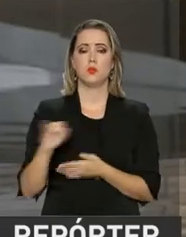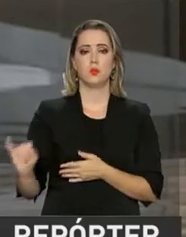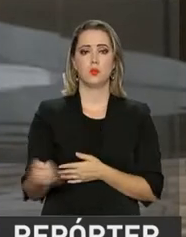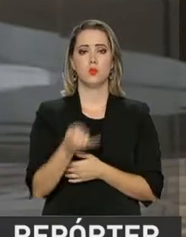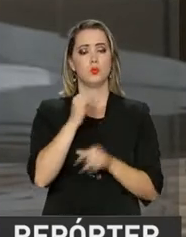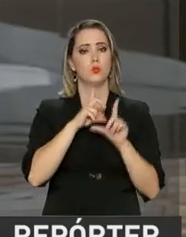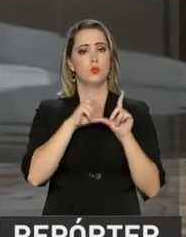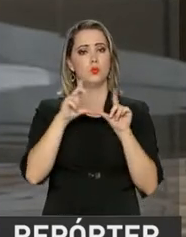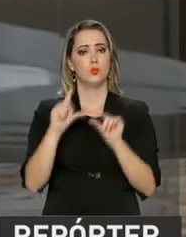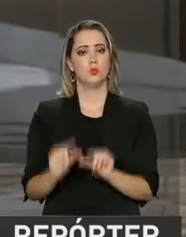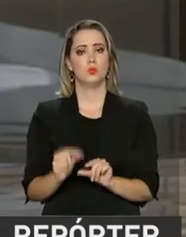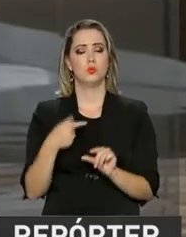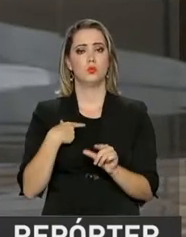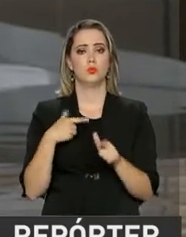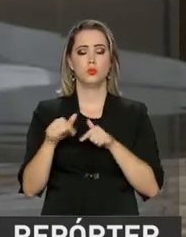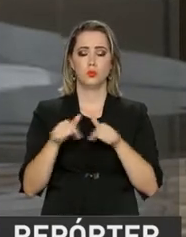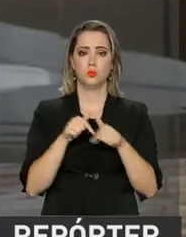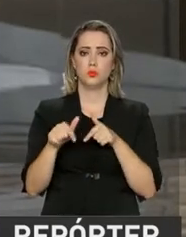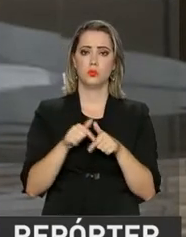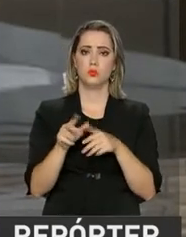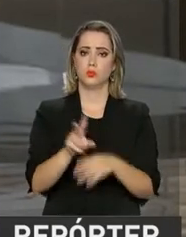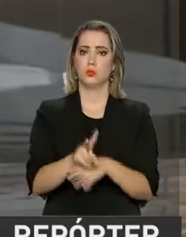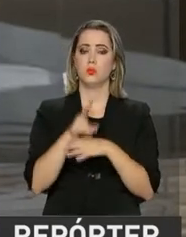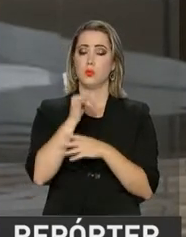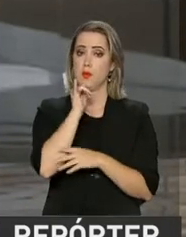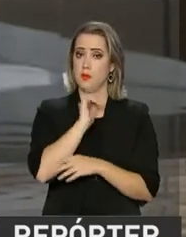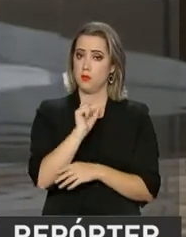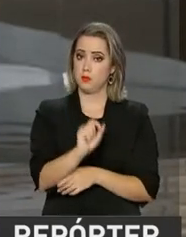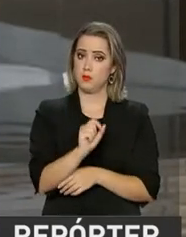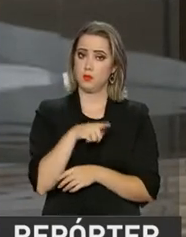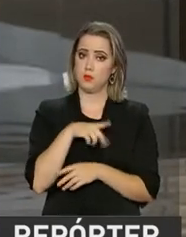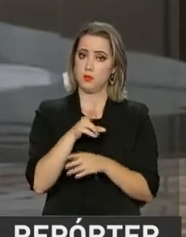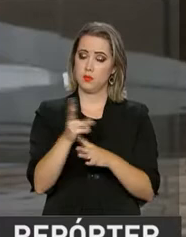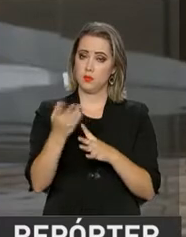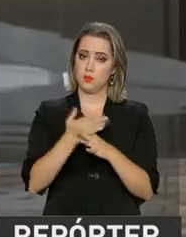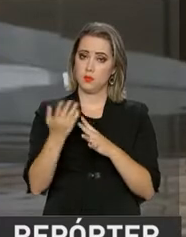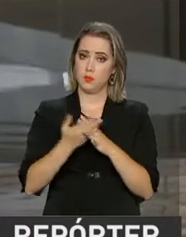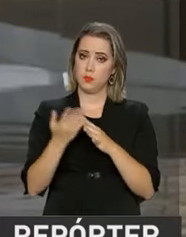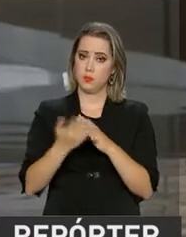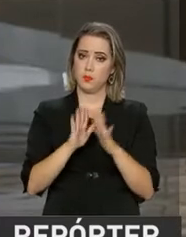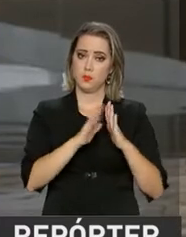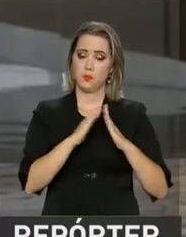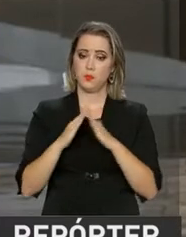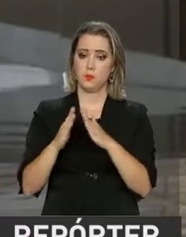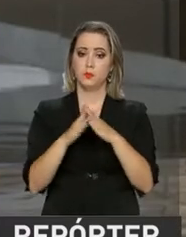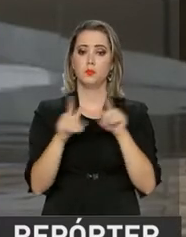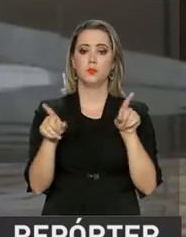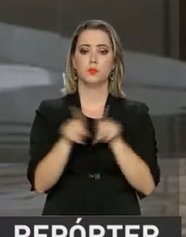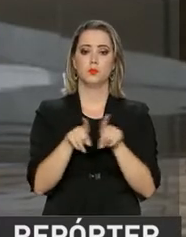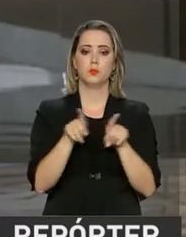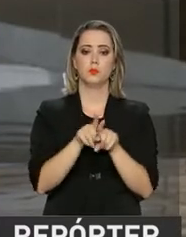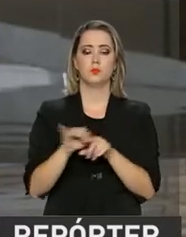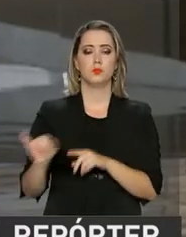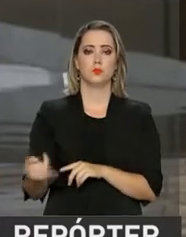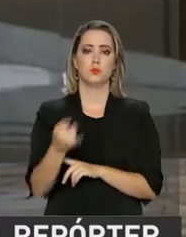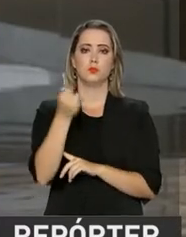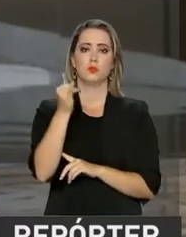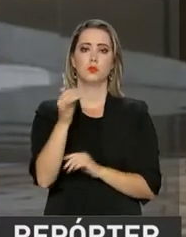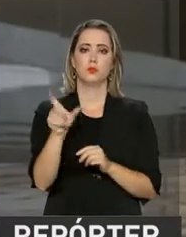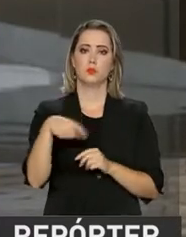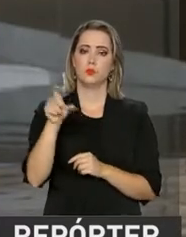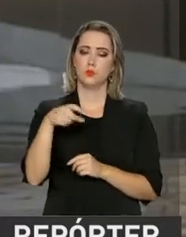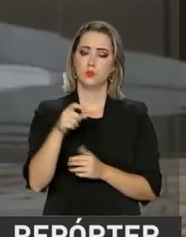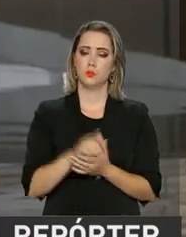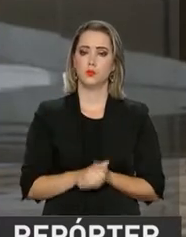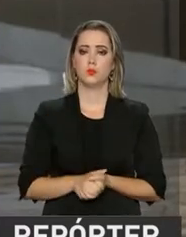em operações de crédito como por exemplo o financiamento habitacional e também os juros do cartão de